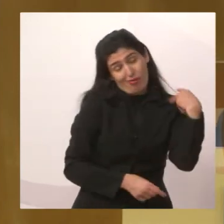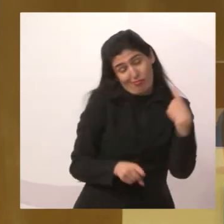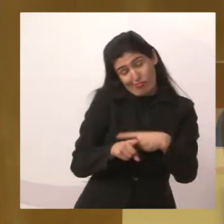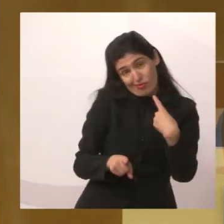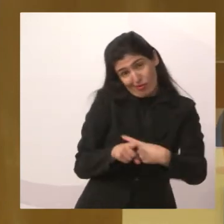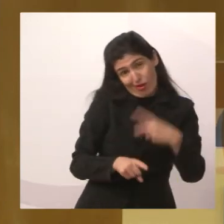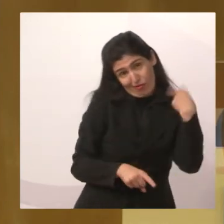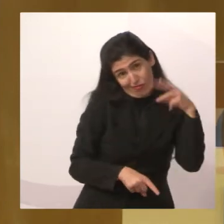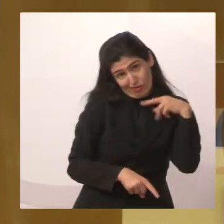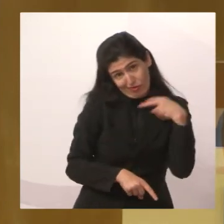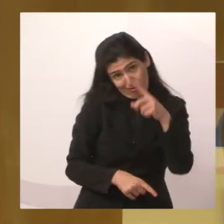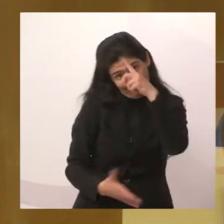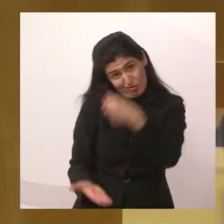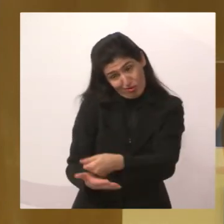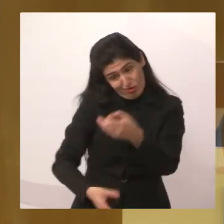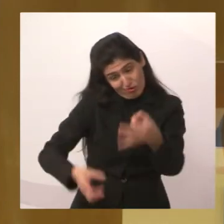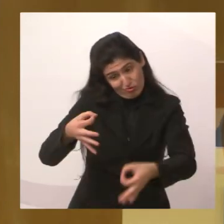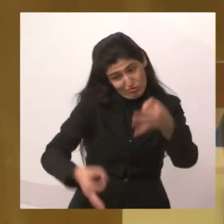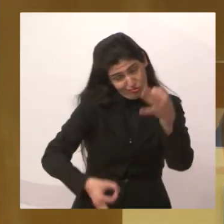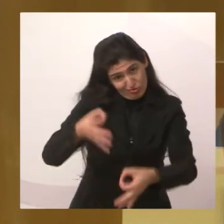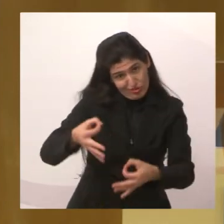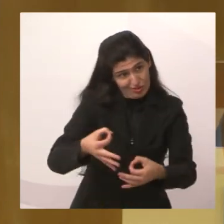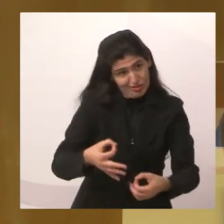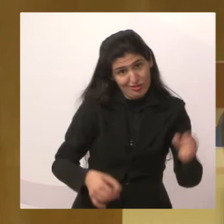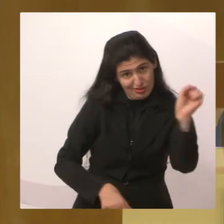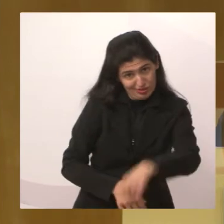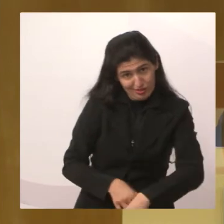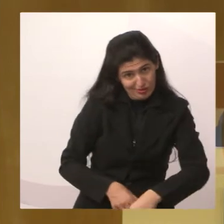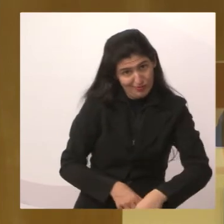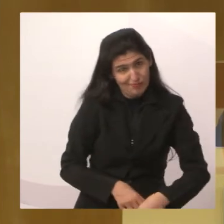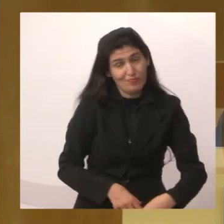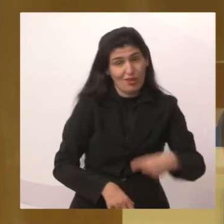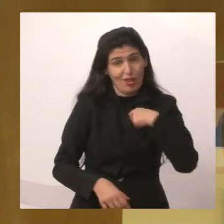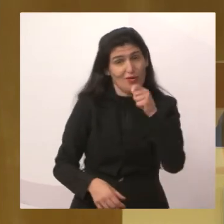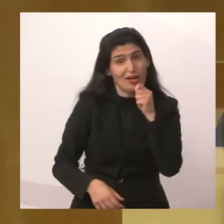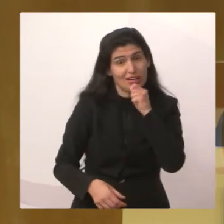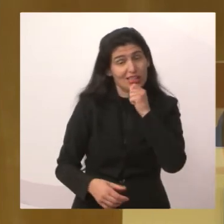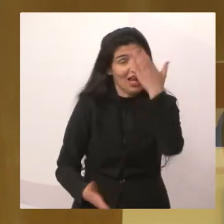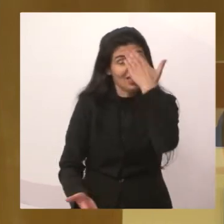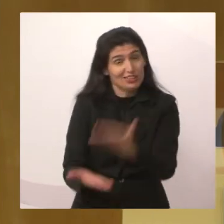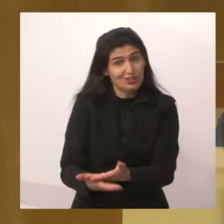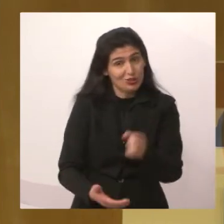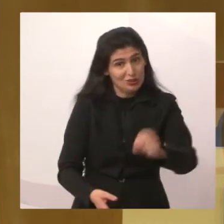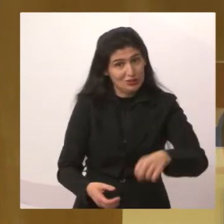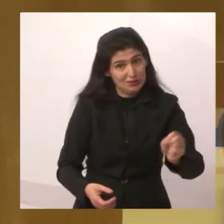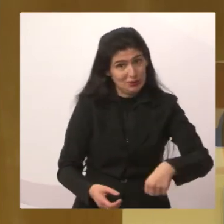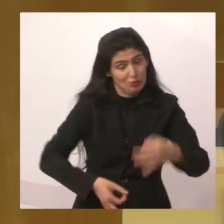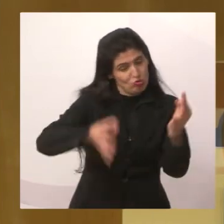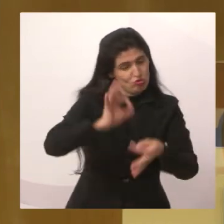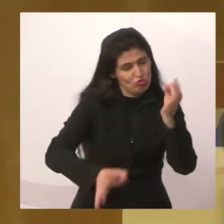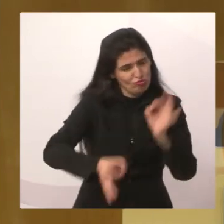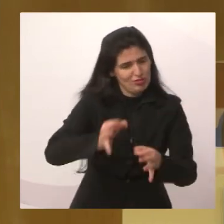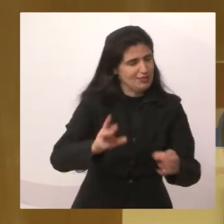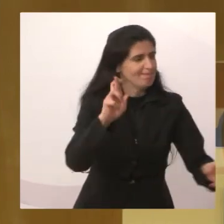porque o vereador tinha uma decisão judicial. E eu ainda quero acreditar, né, na justiça.